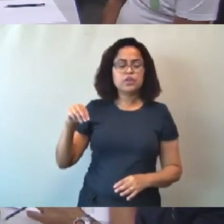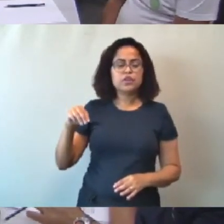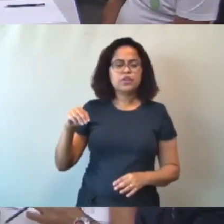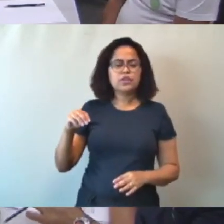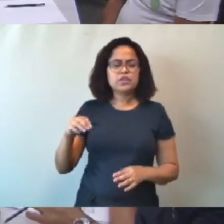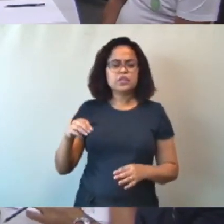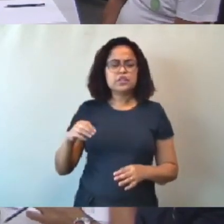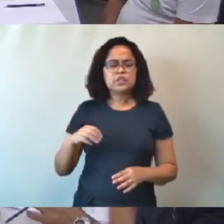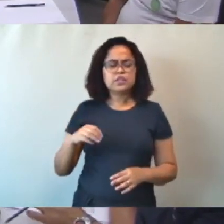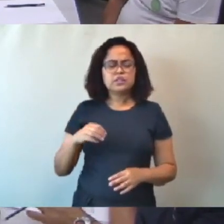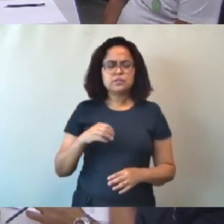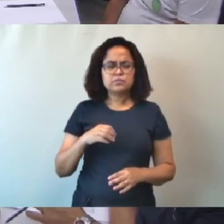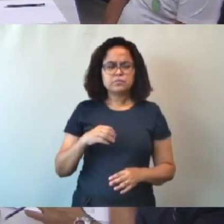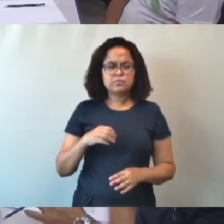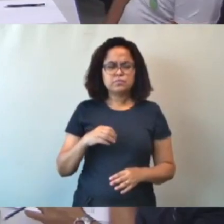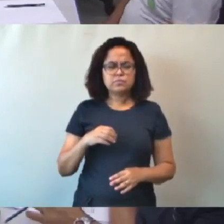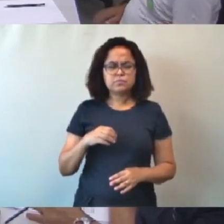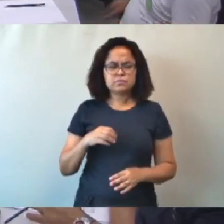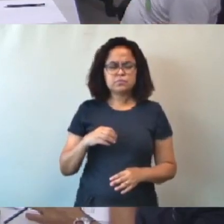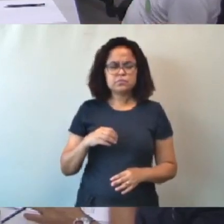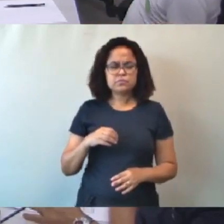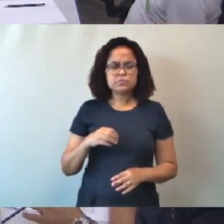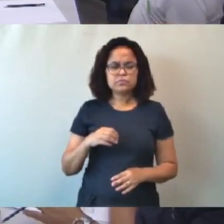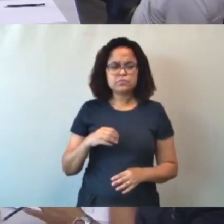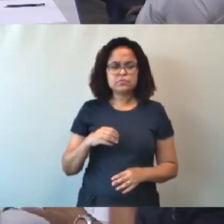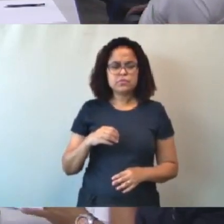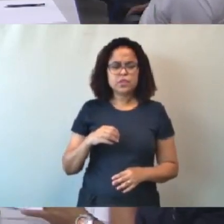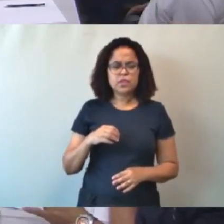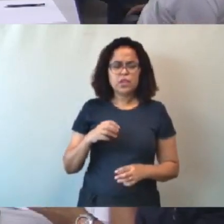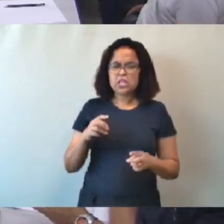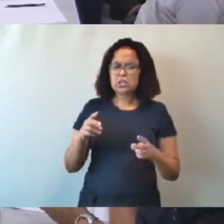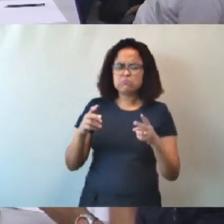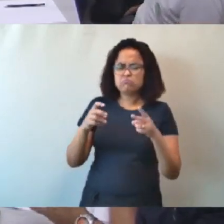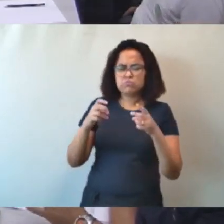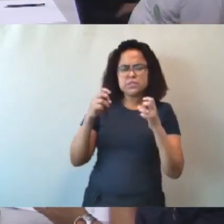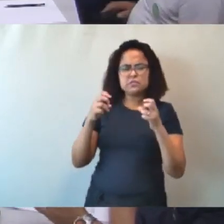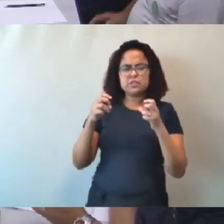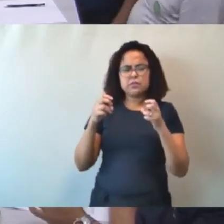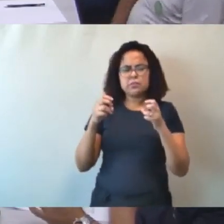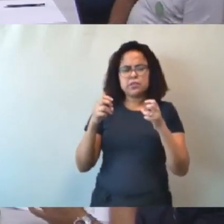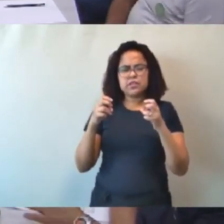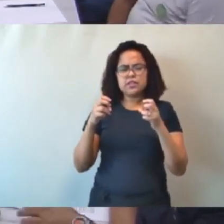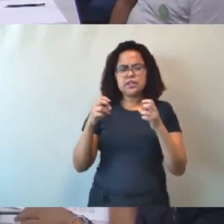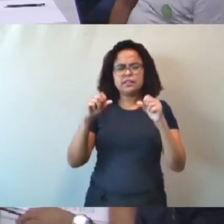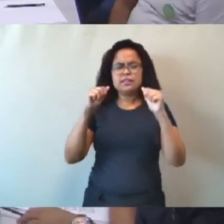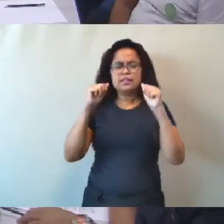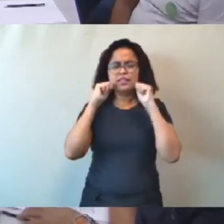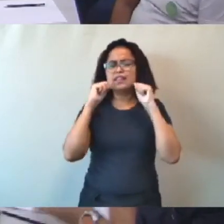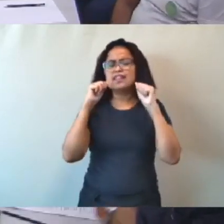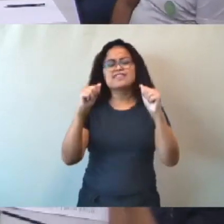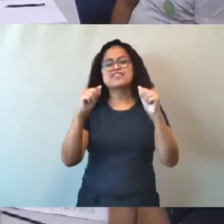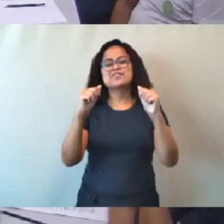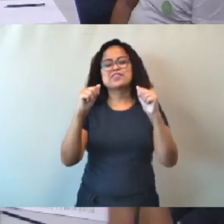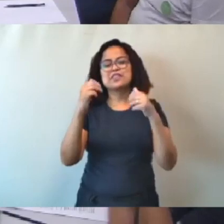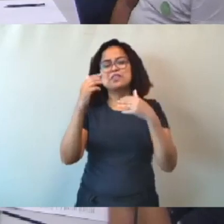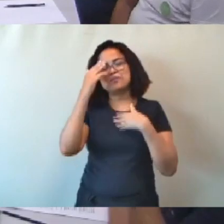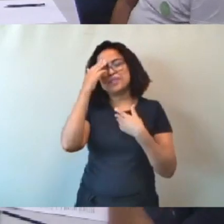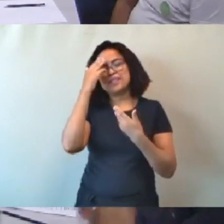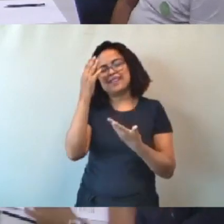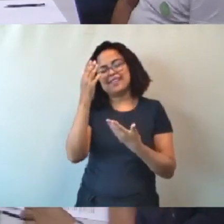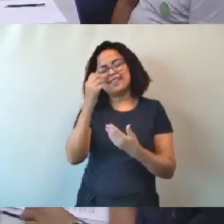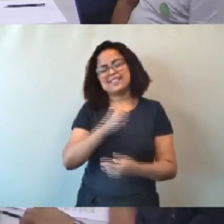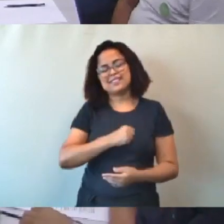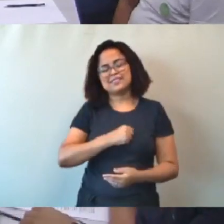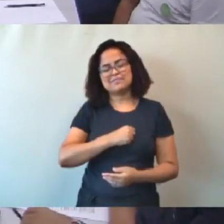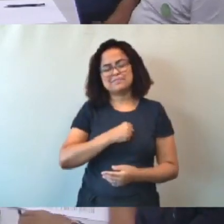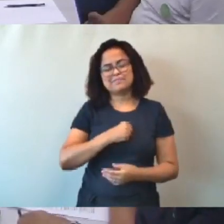Tá. Achei. É porque eu não estou vendo aqui que é da assessoria. Obrigado, viu, querido?